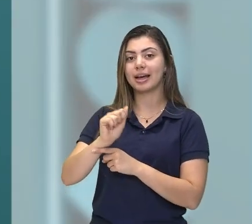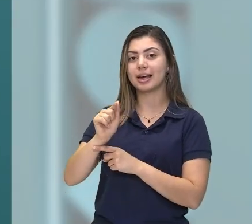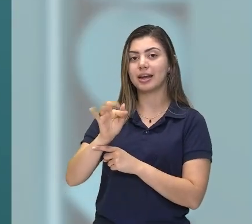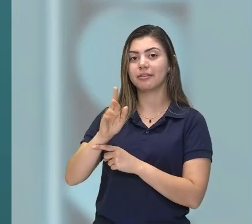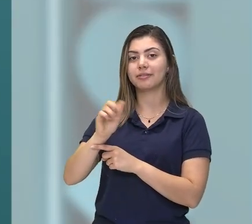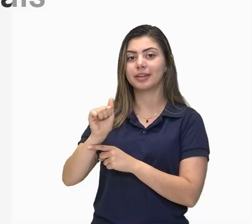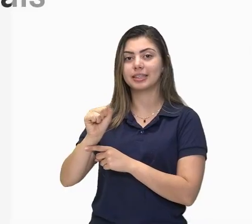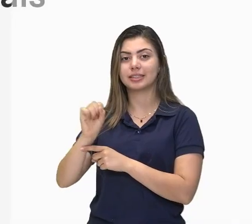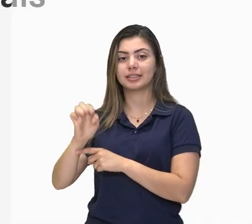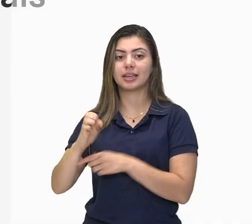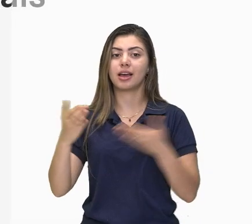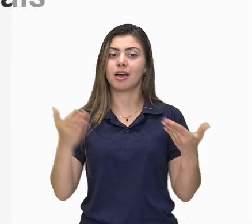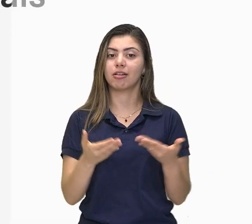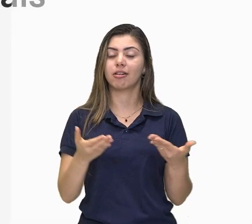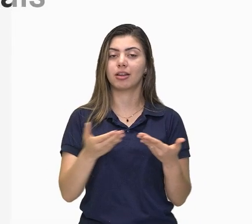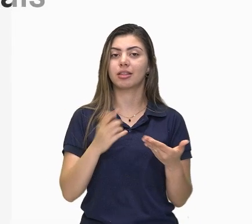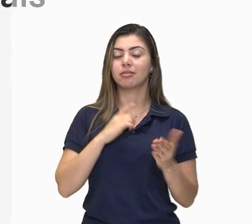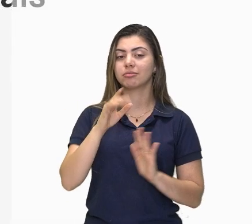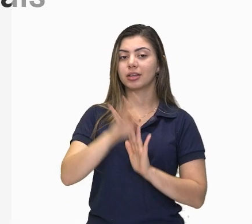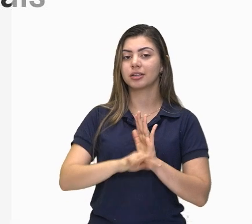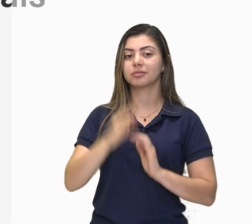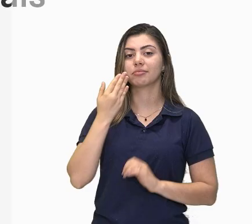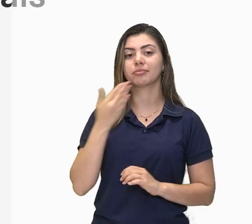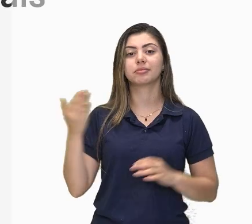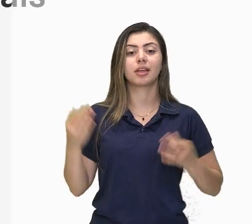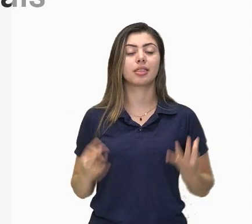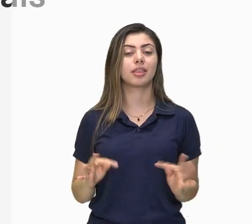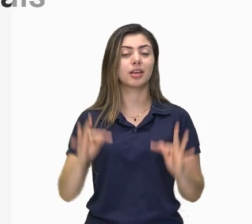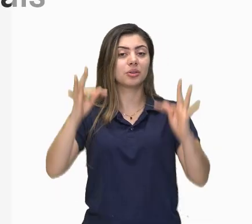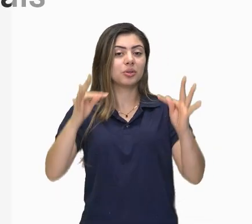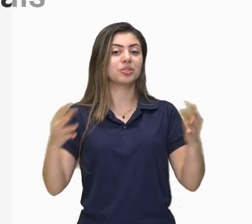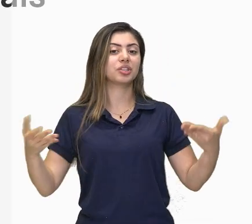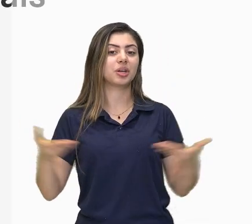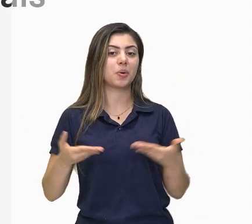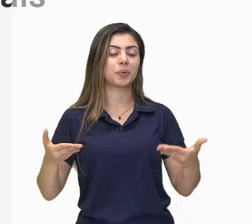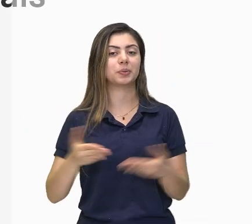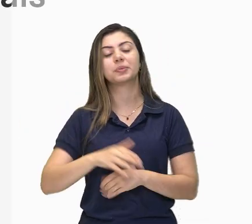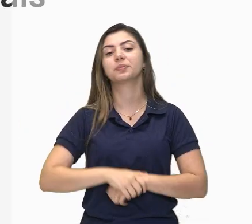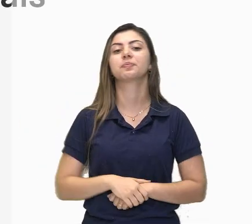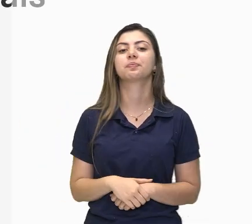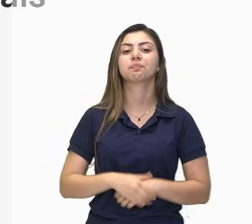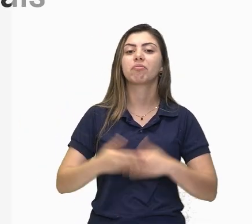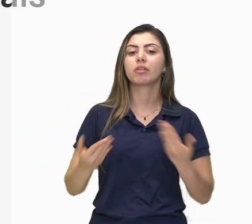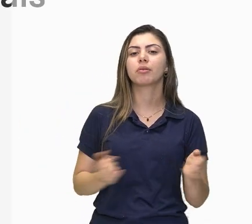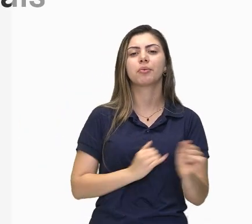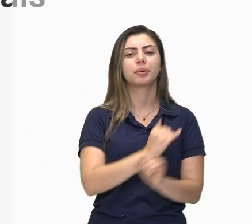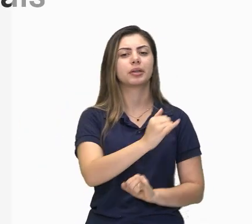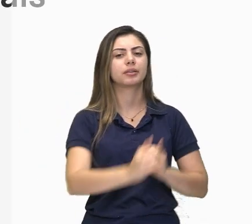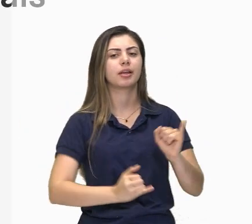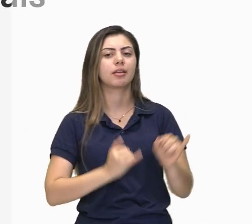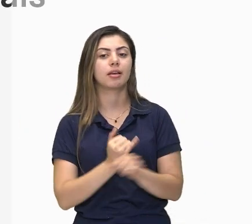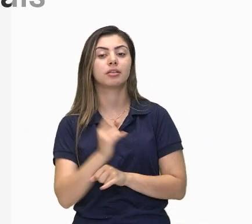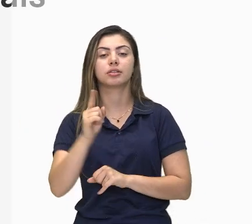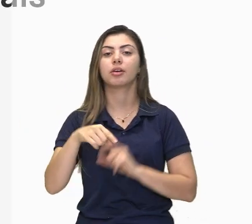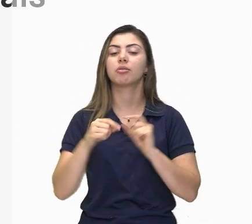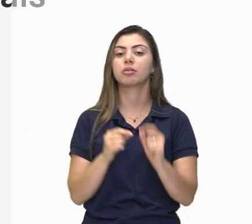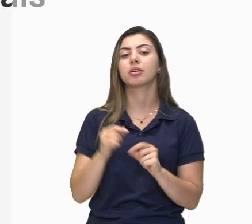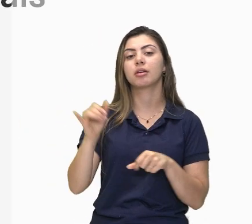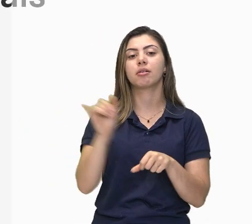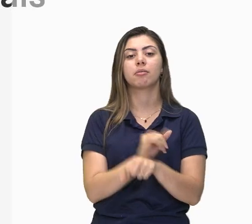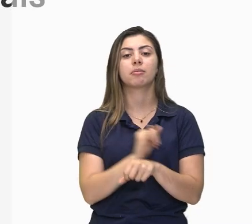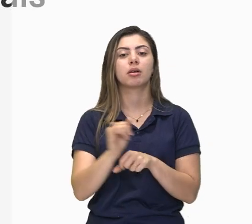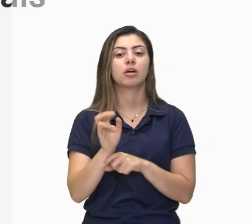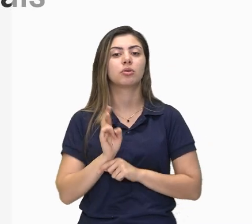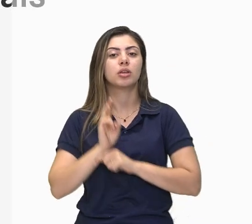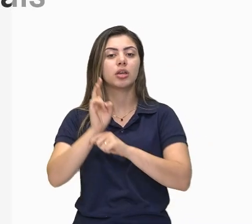texto aí. Vejam. A tecnologia nos dias atuais. A internet está se tornando um recurso